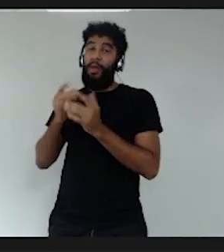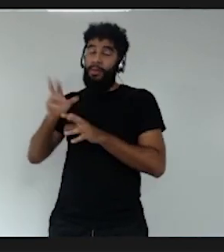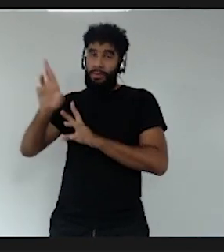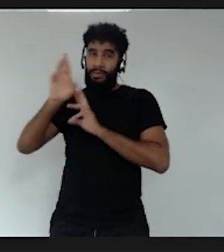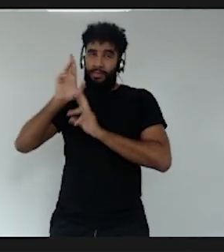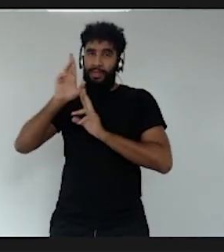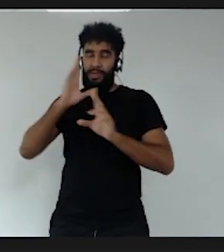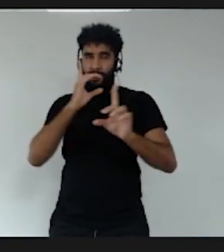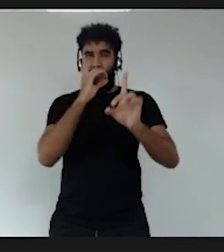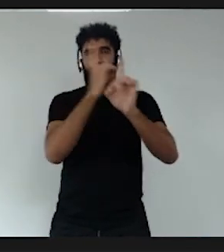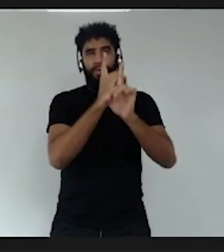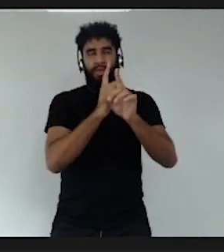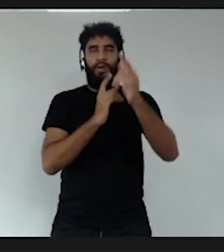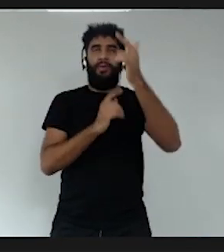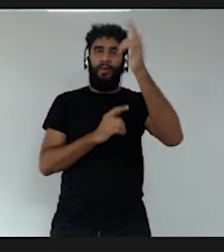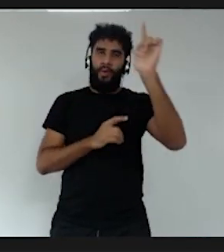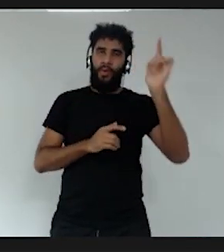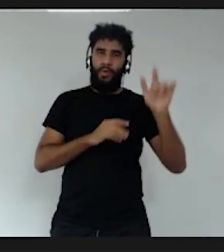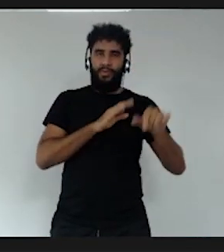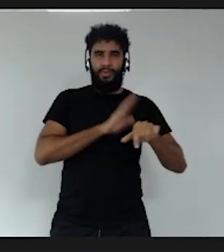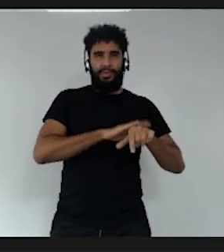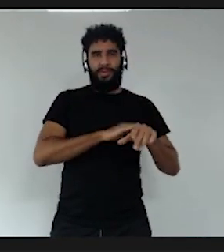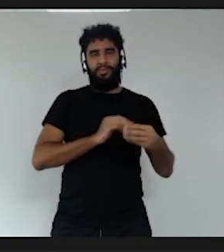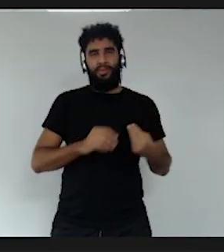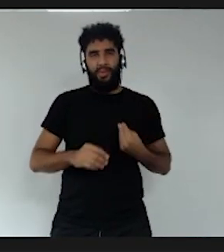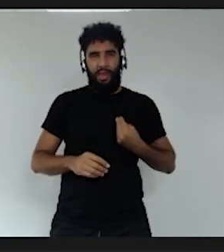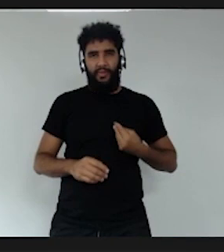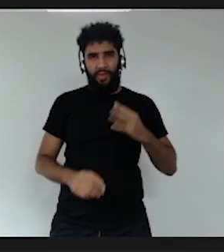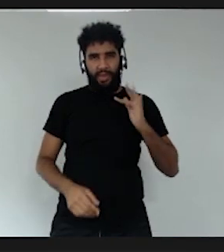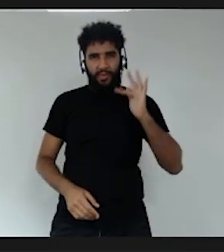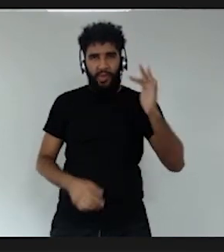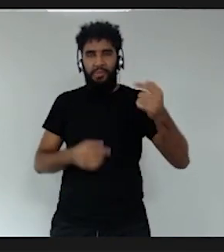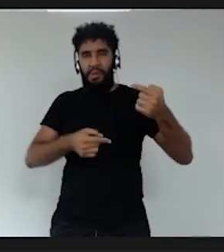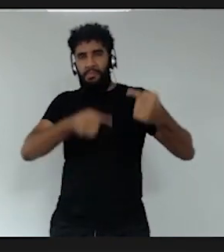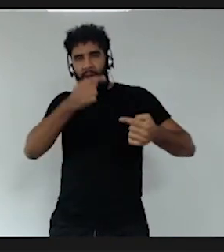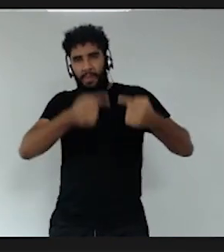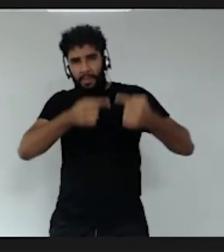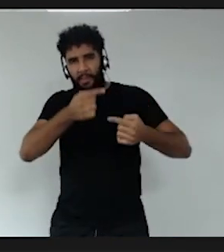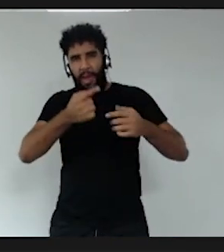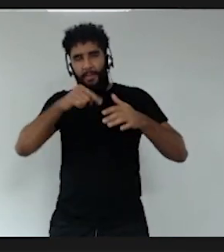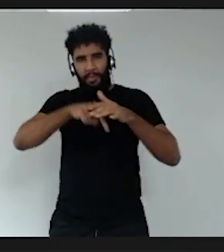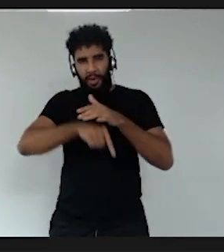reencontrá-los em outros momentos da nossa vida para debatermos mais